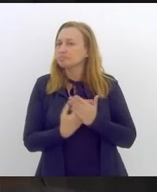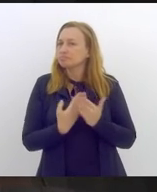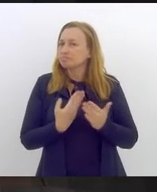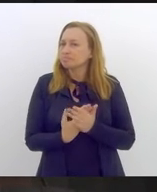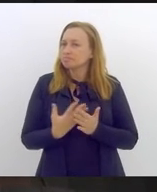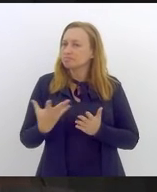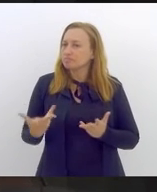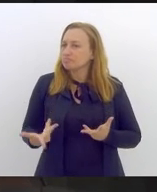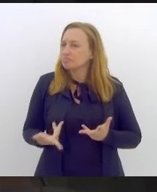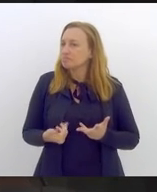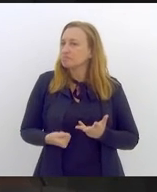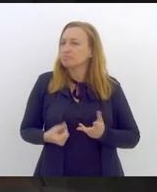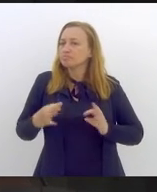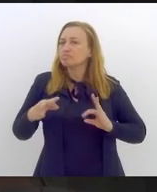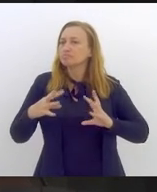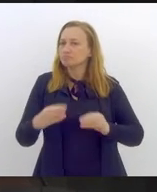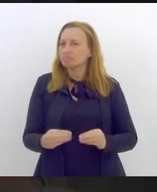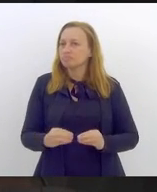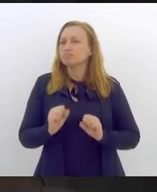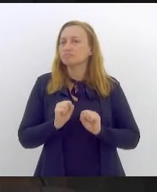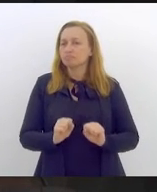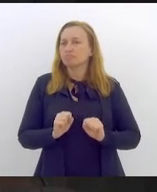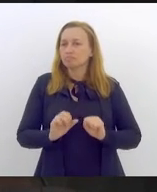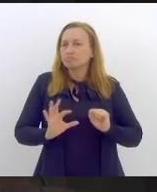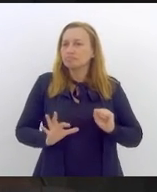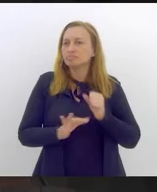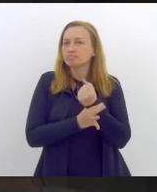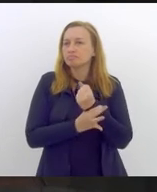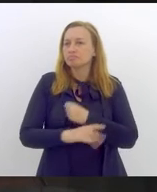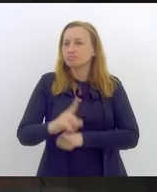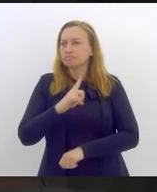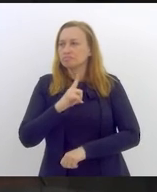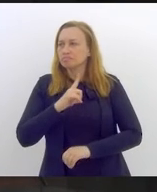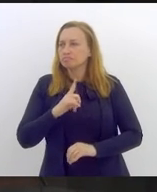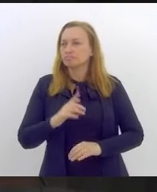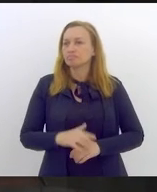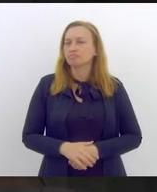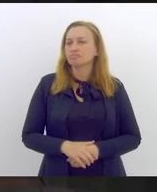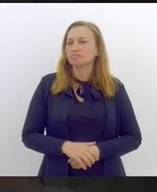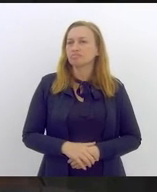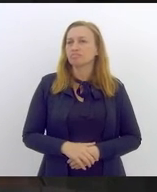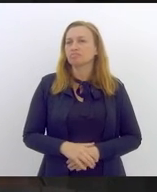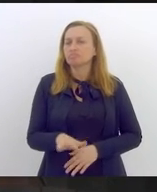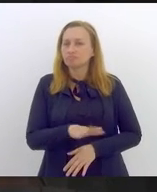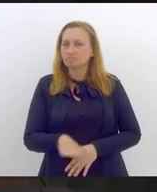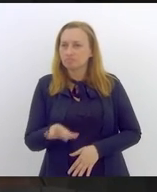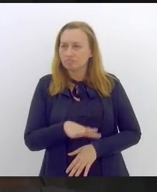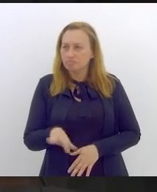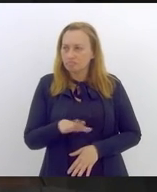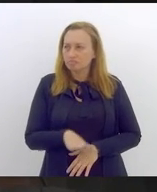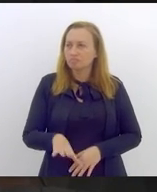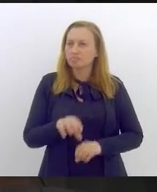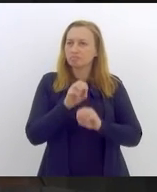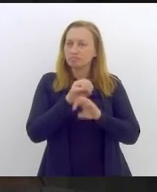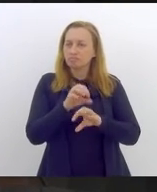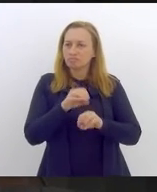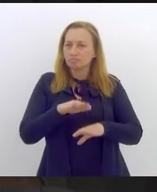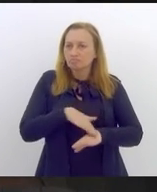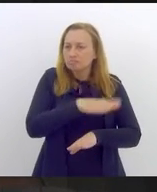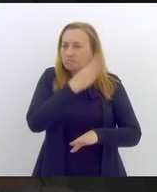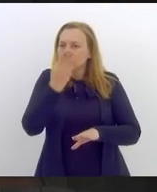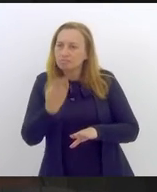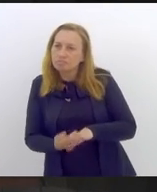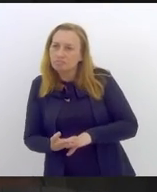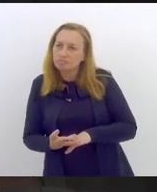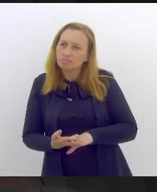exemplar contudo que pudesse ser assegurado numa escola essas crianças daí a concepção de educação integral que